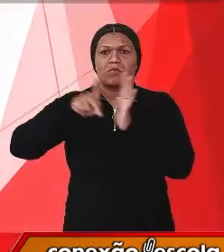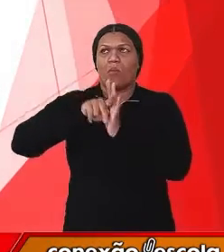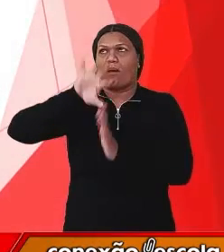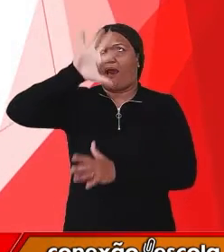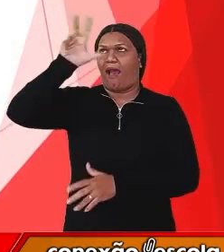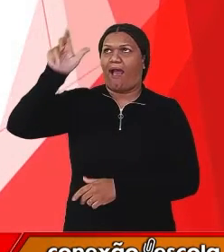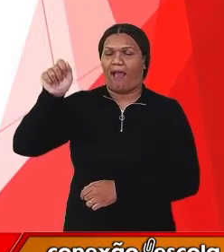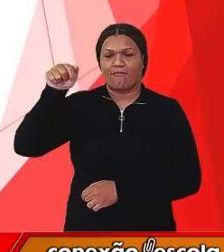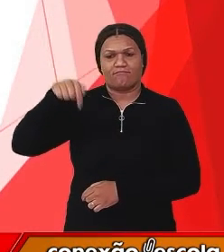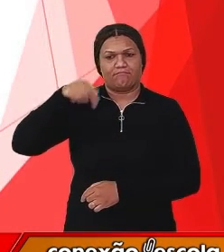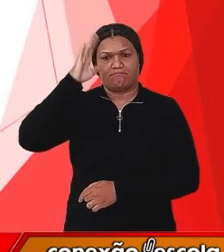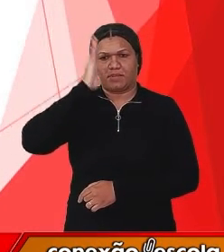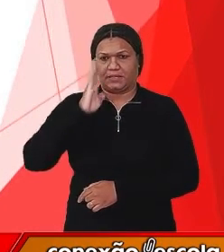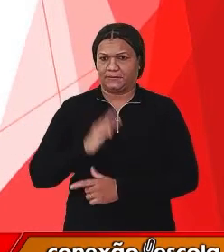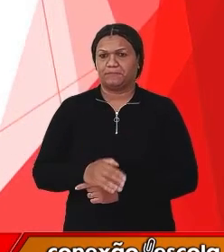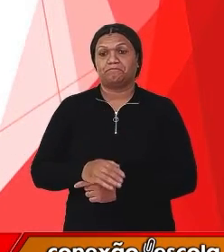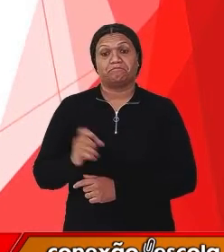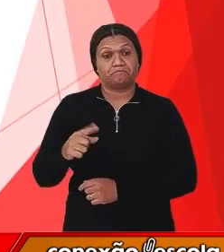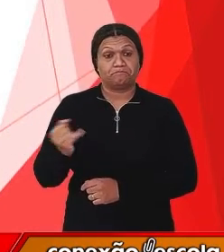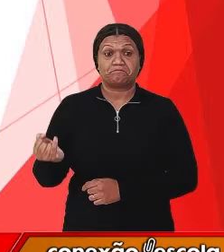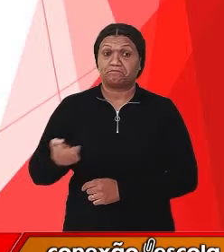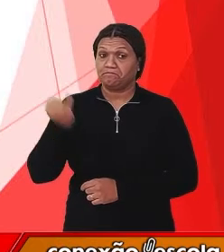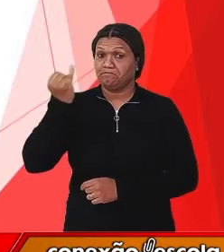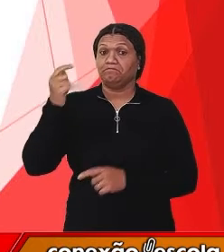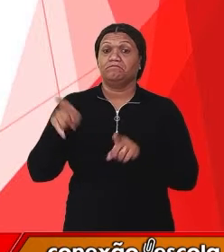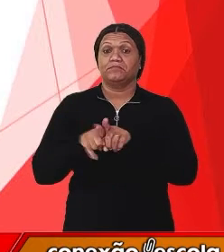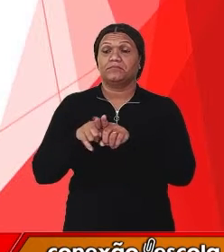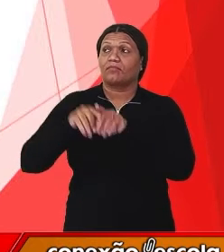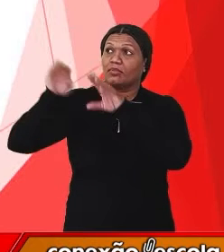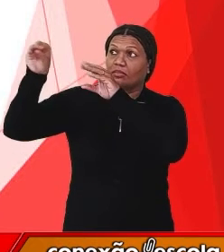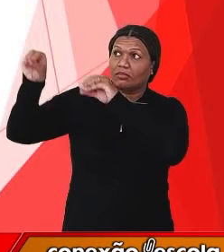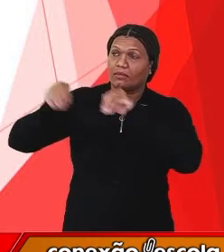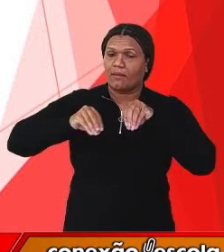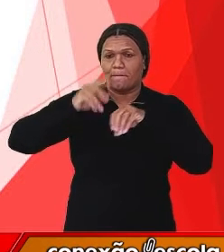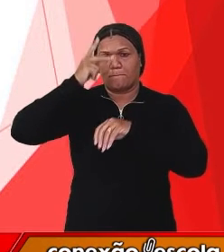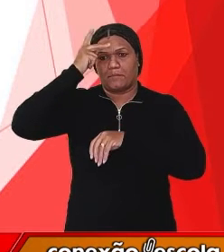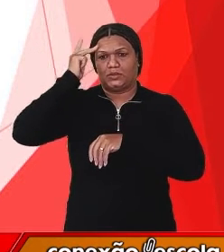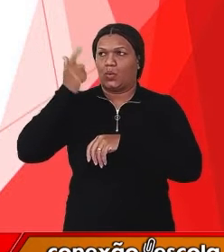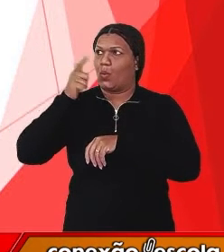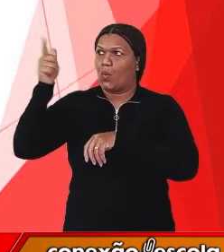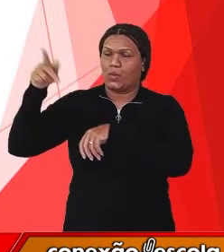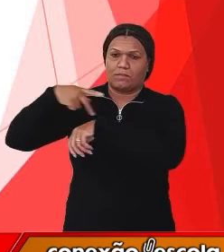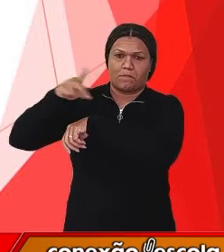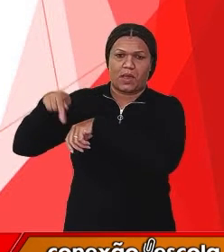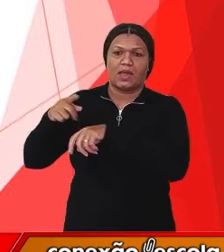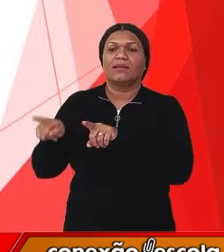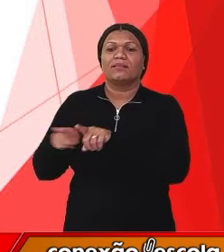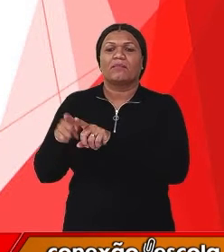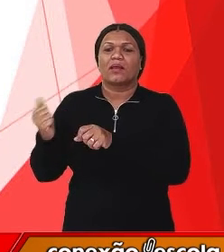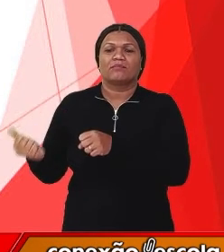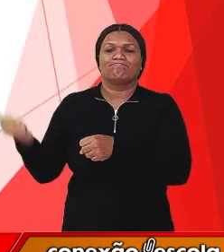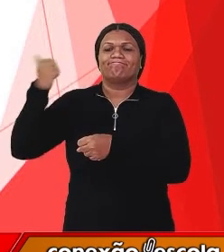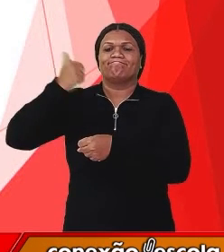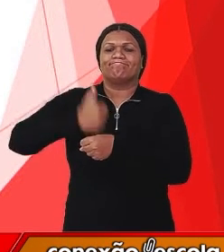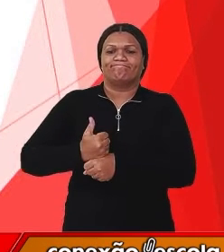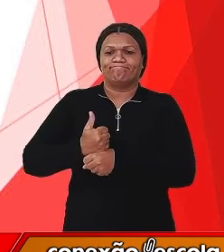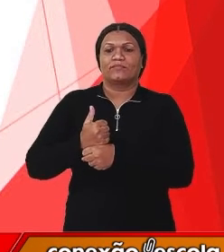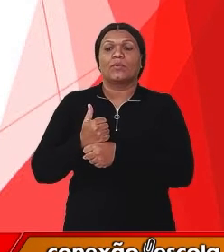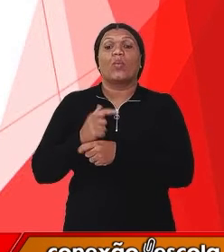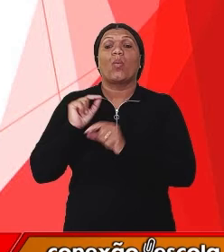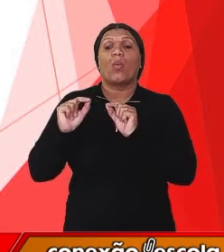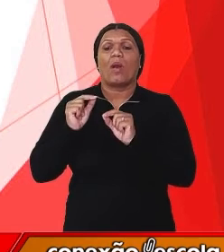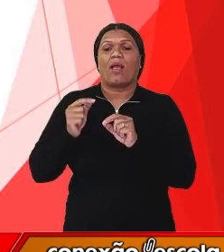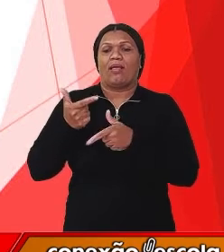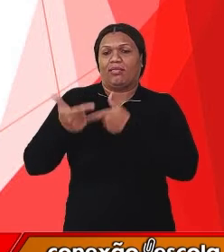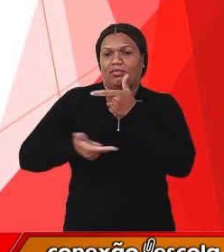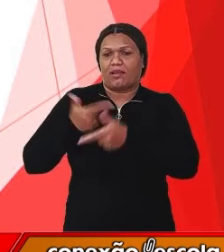E era necessário, então, trazer esses imigrantes a fim de substituir a mão de obra escravizada. E com a